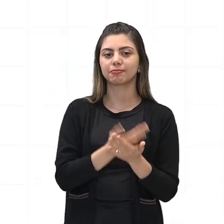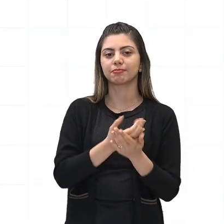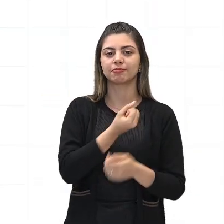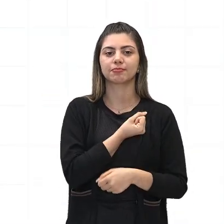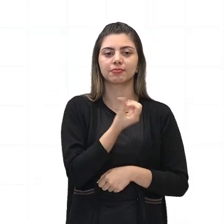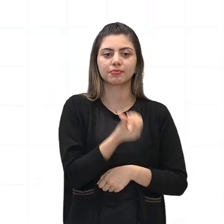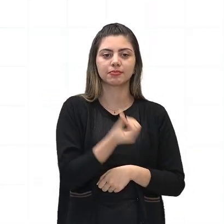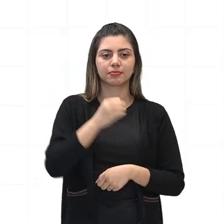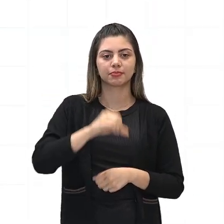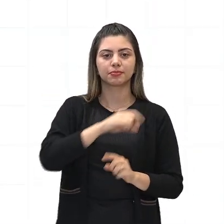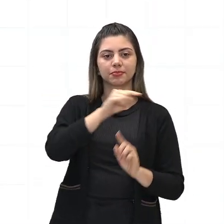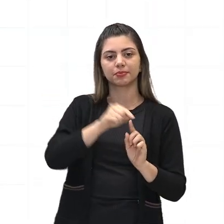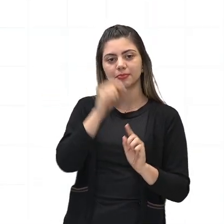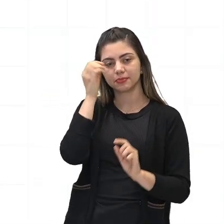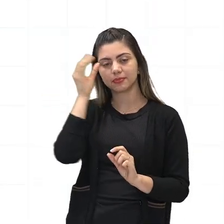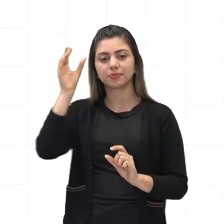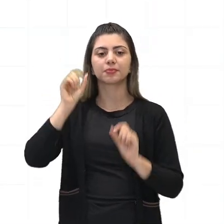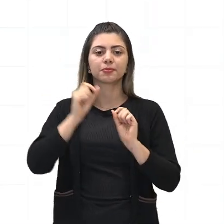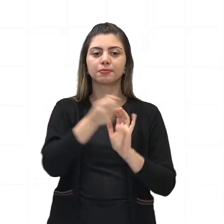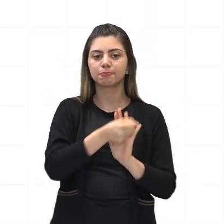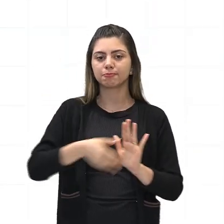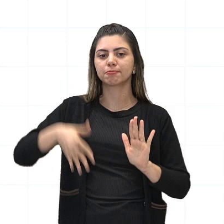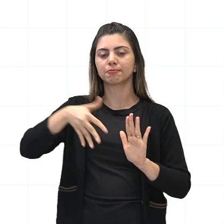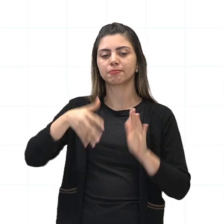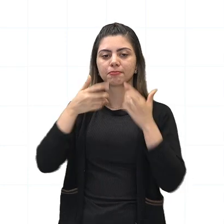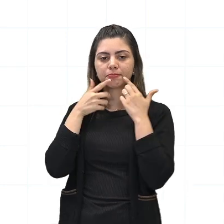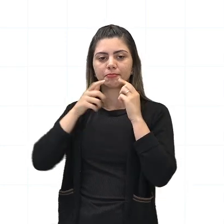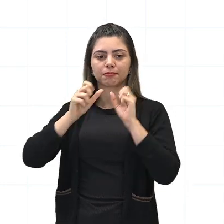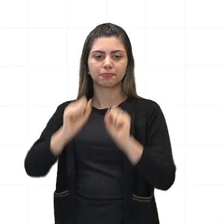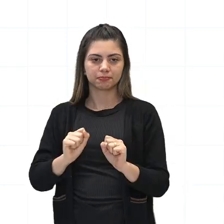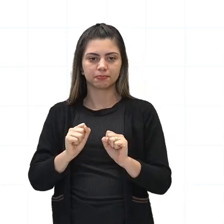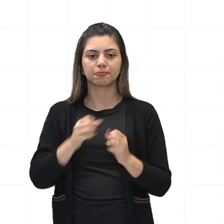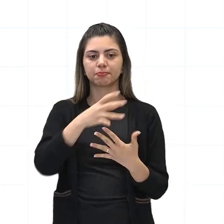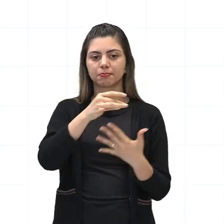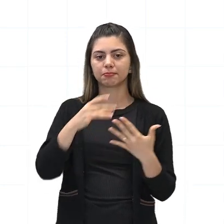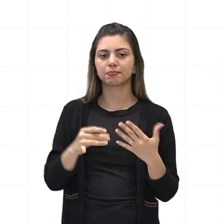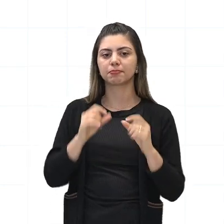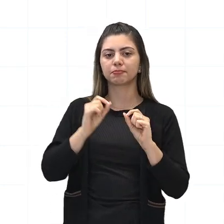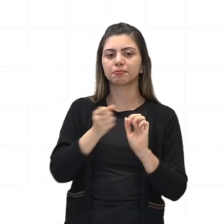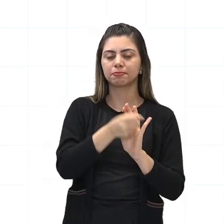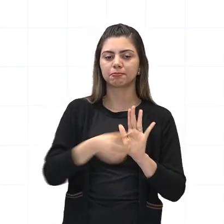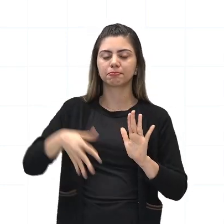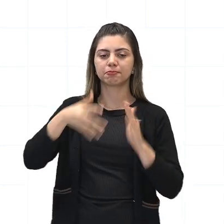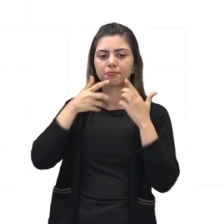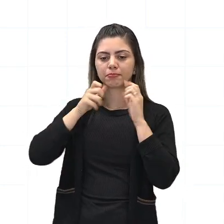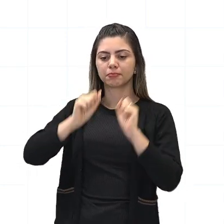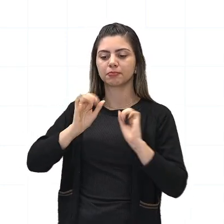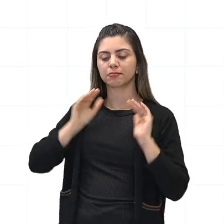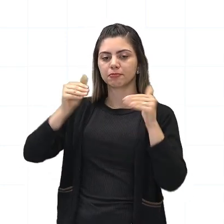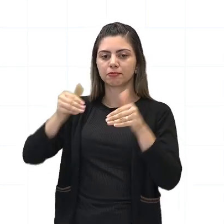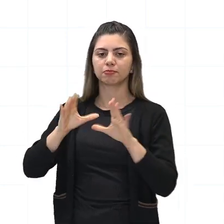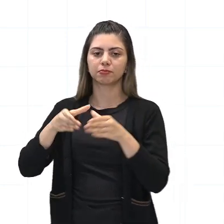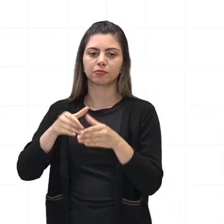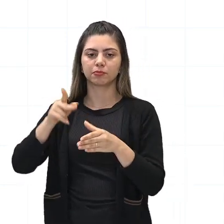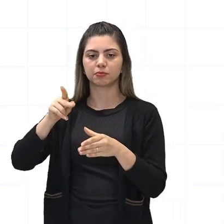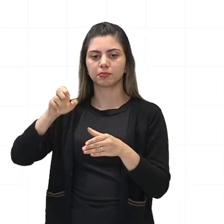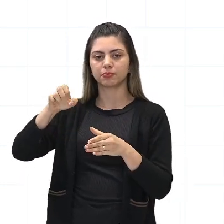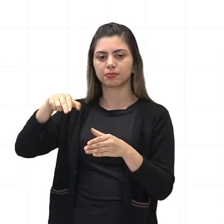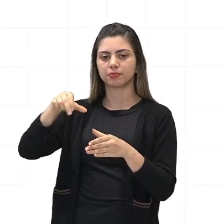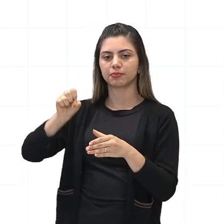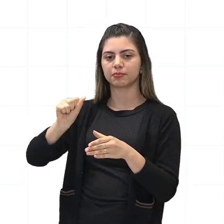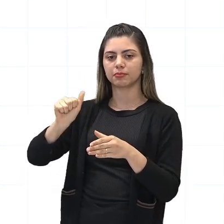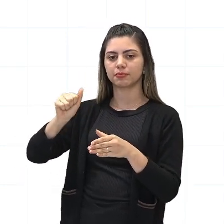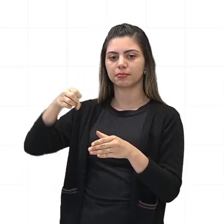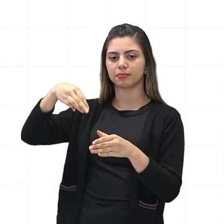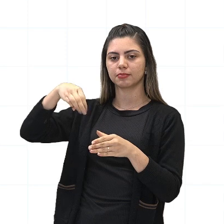Aula 69, objeto de conhecimento, figuras de linguagem.